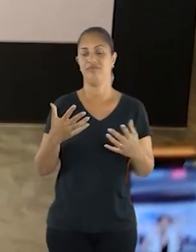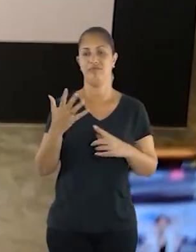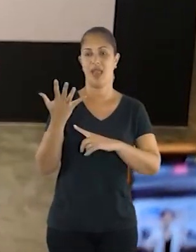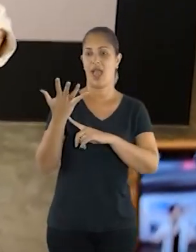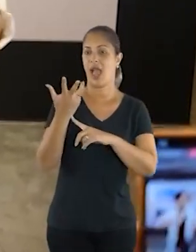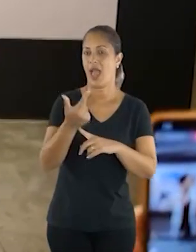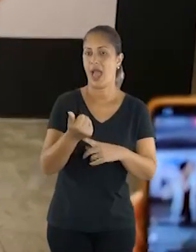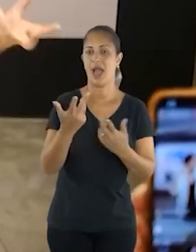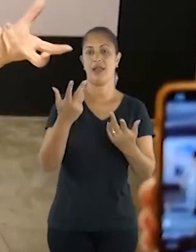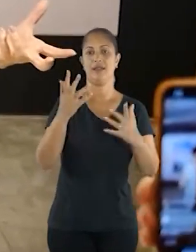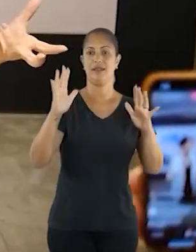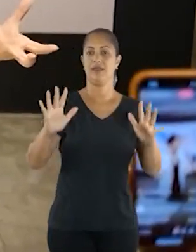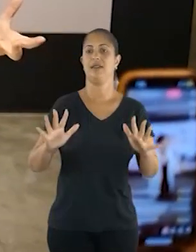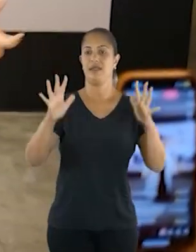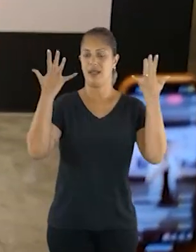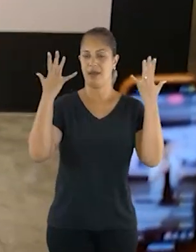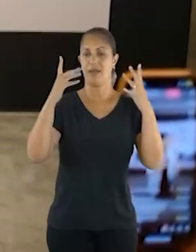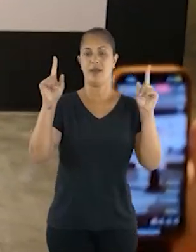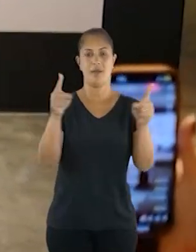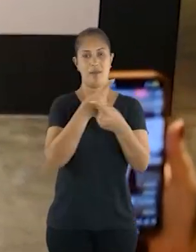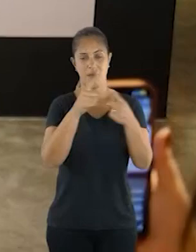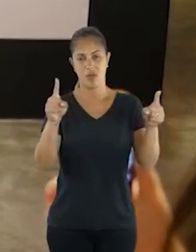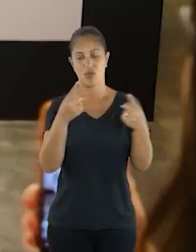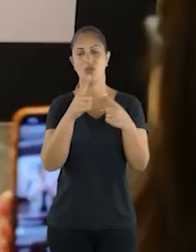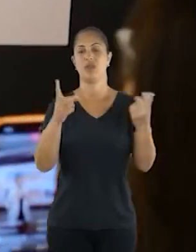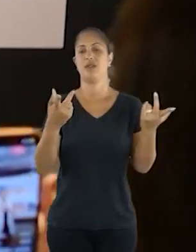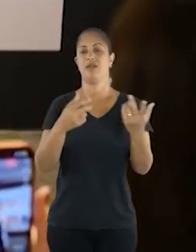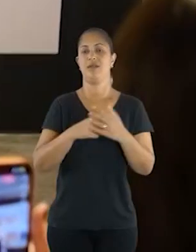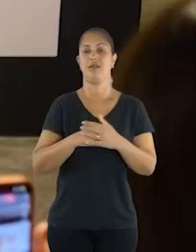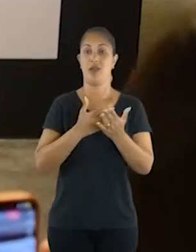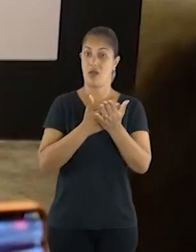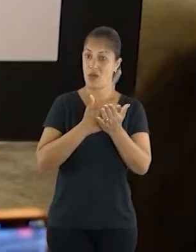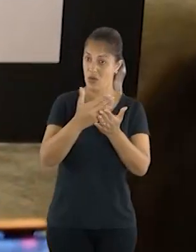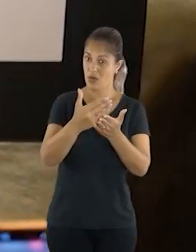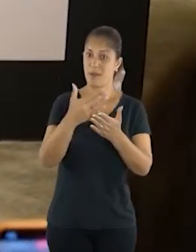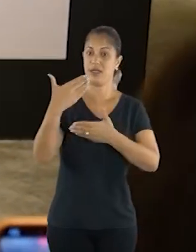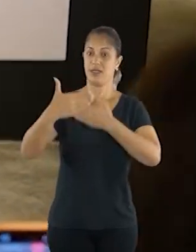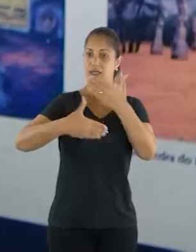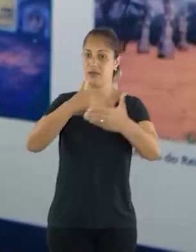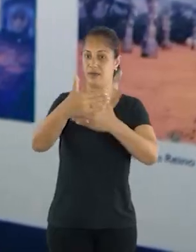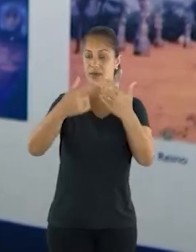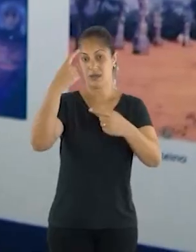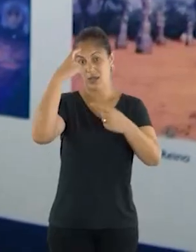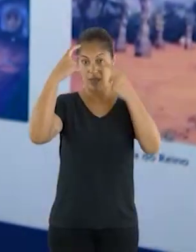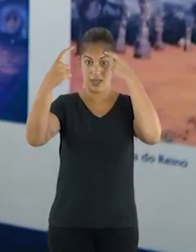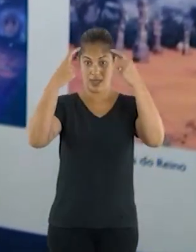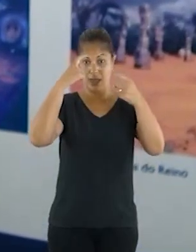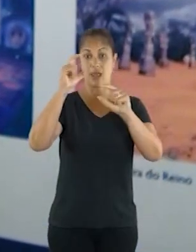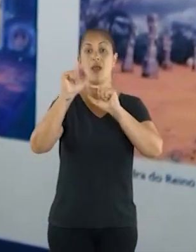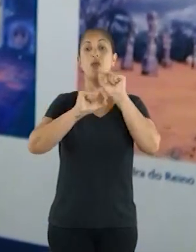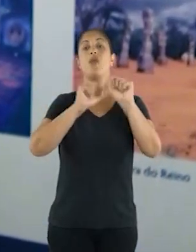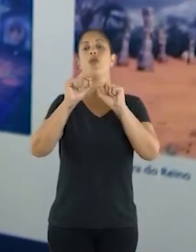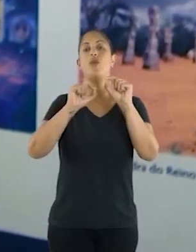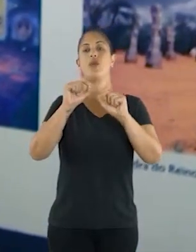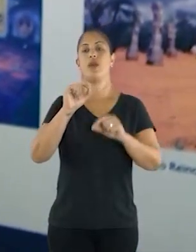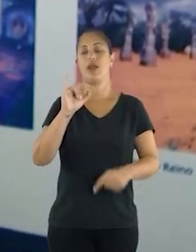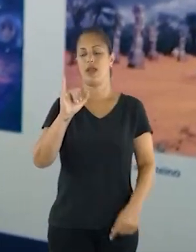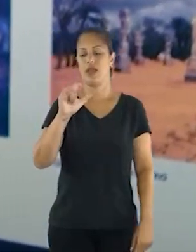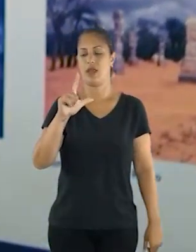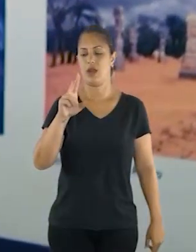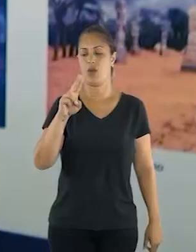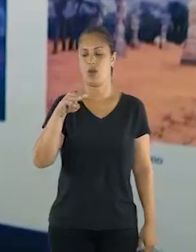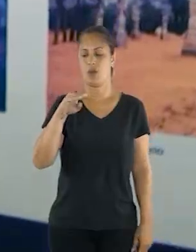de celebrar, de fazer música. Então ele começa a desenvolver a ideia das